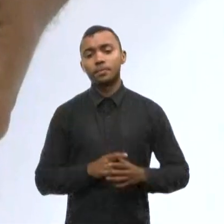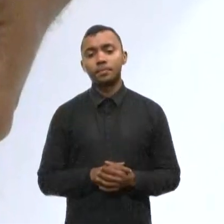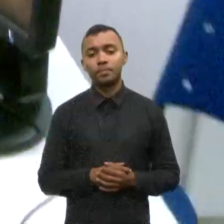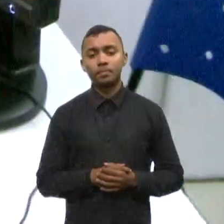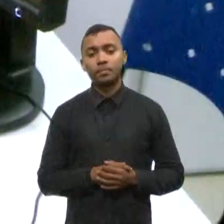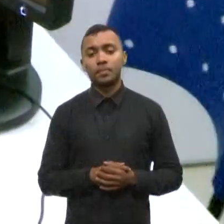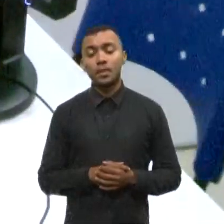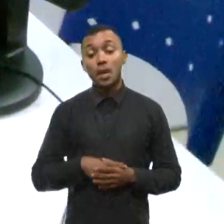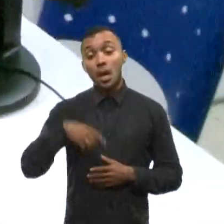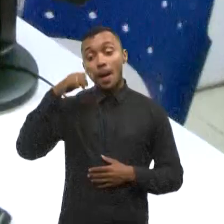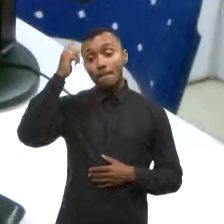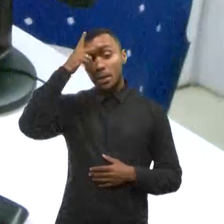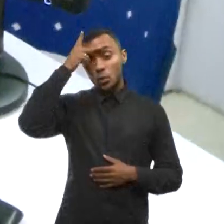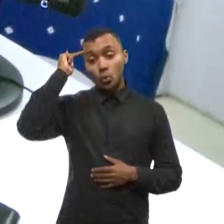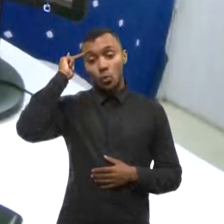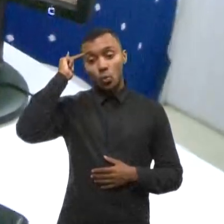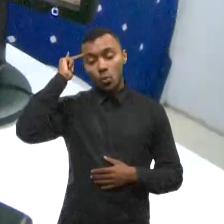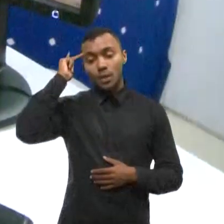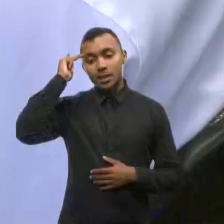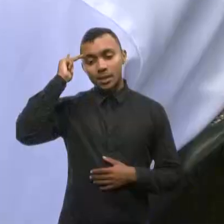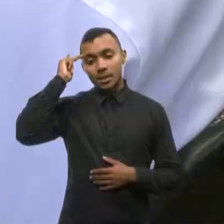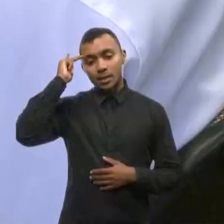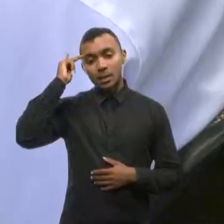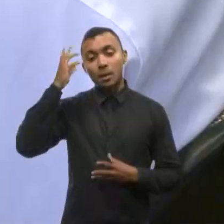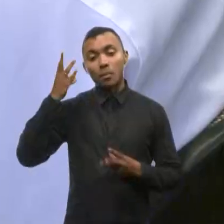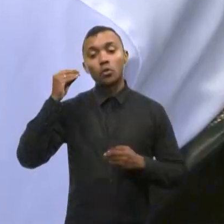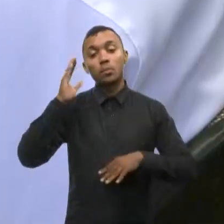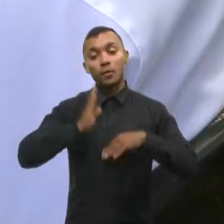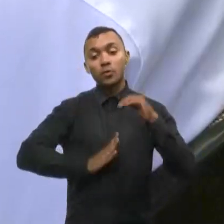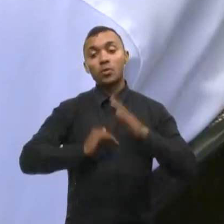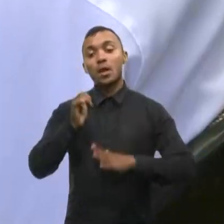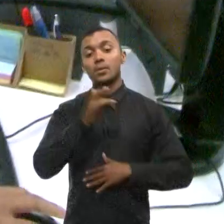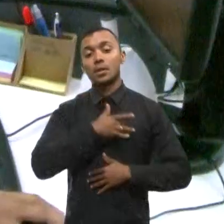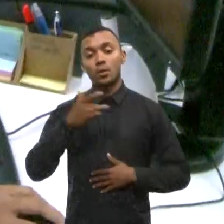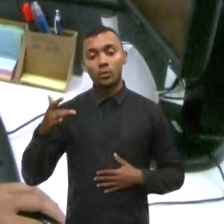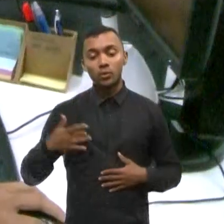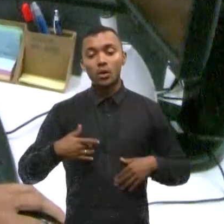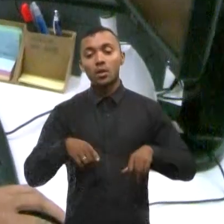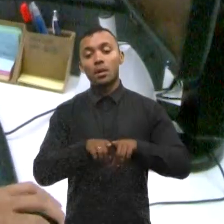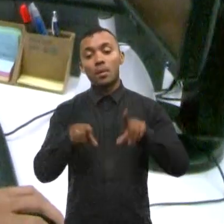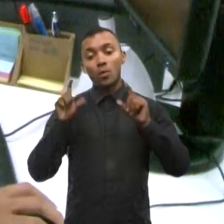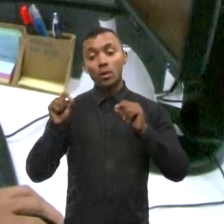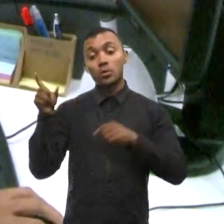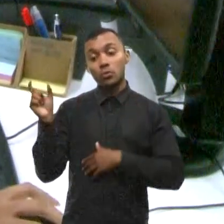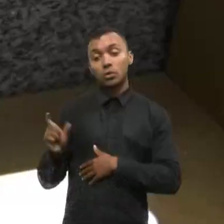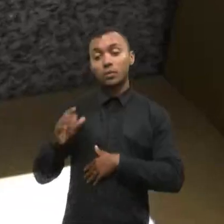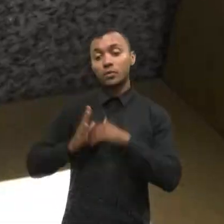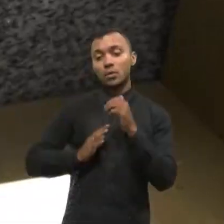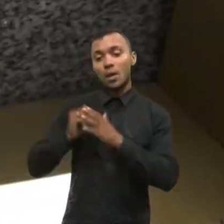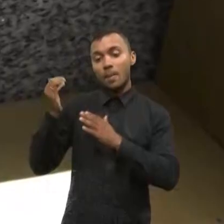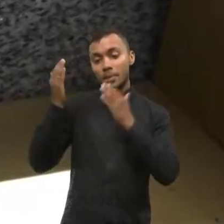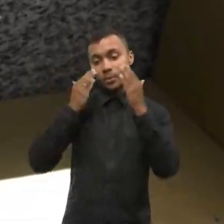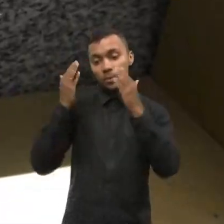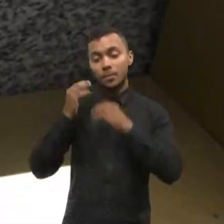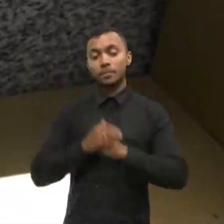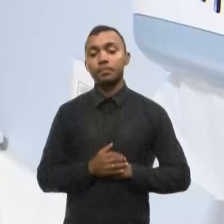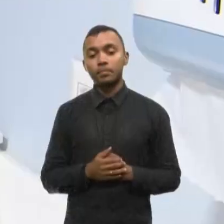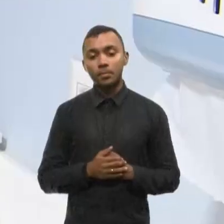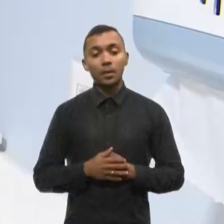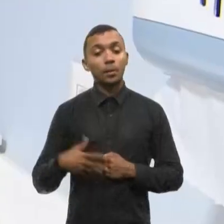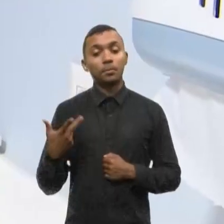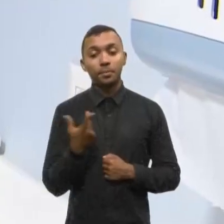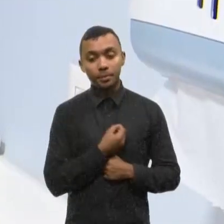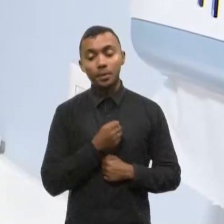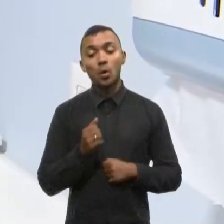pessoas trans em transição envolve vários profissionais de saúde, incluindo o psicólogo. A terapia hormonal entra em